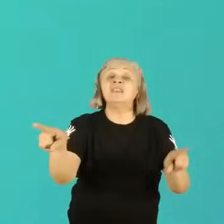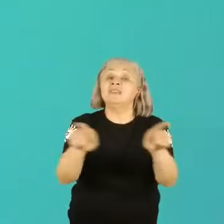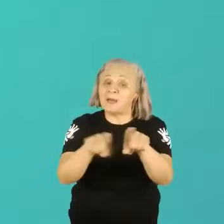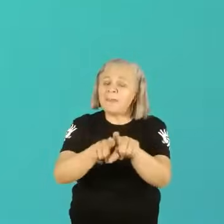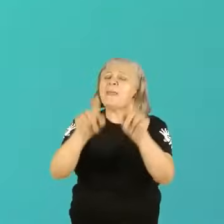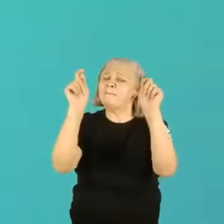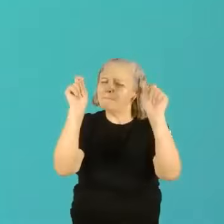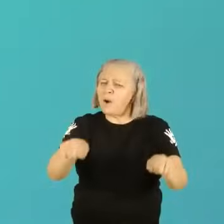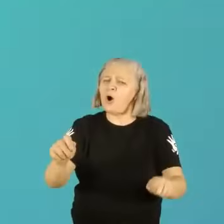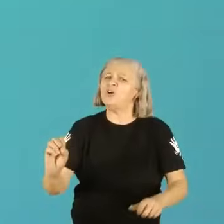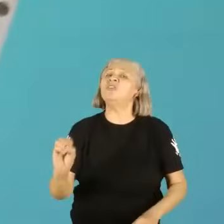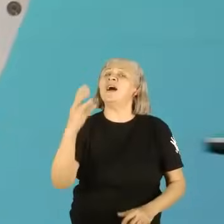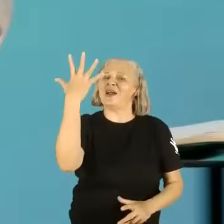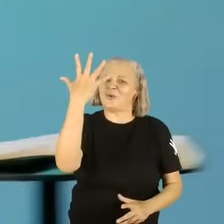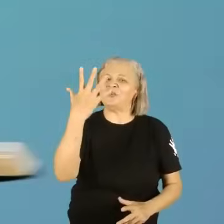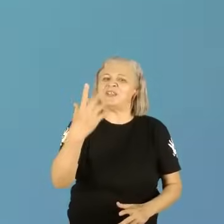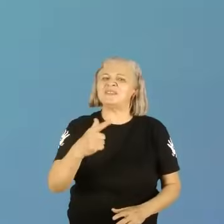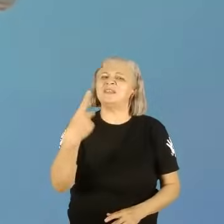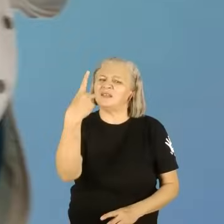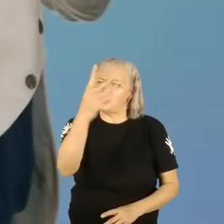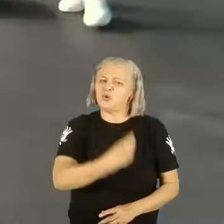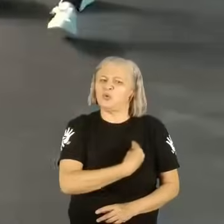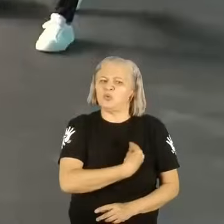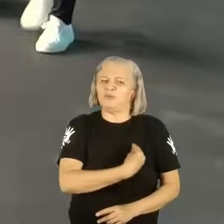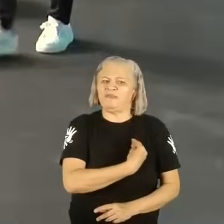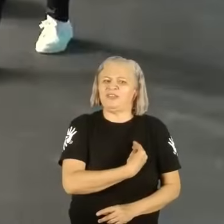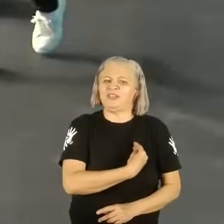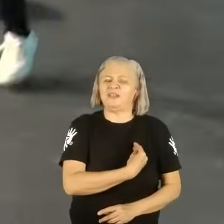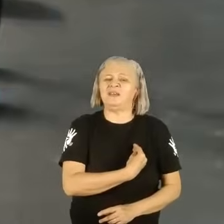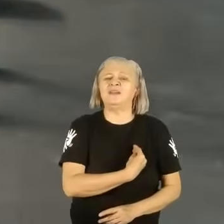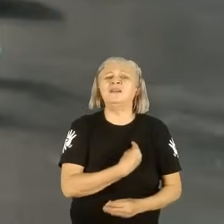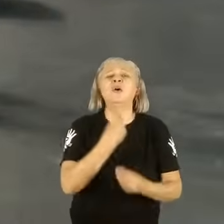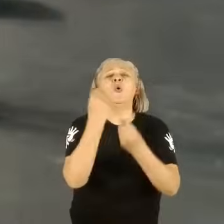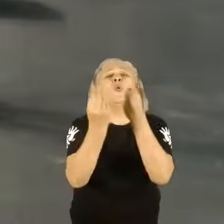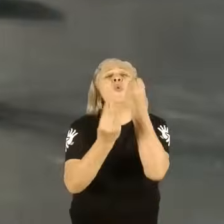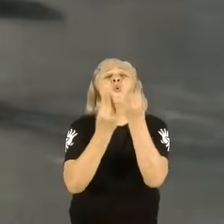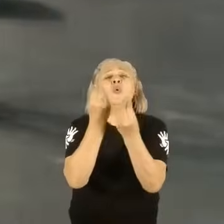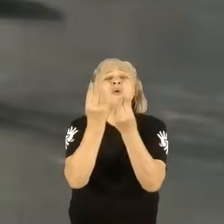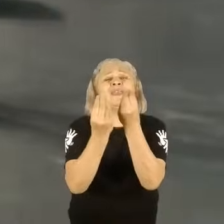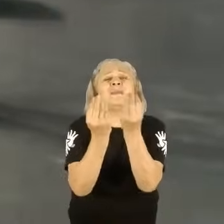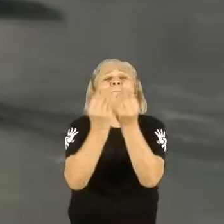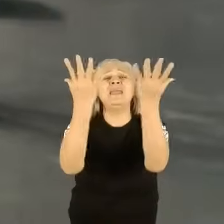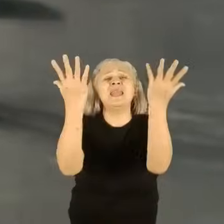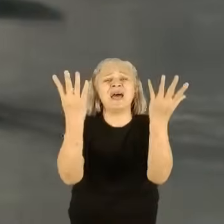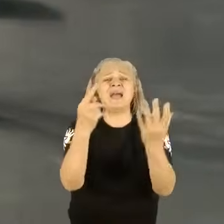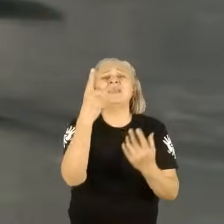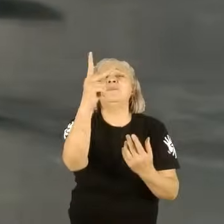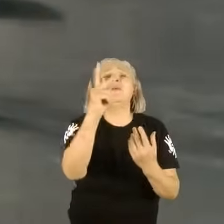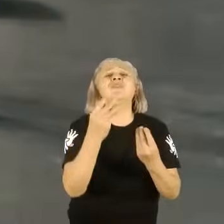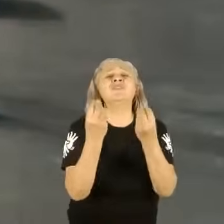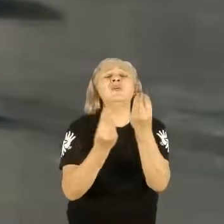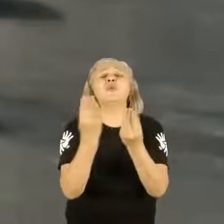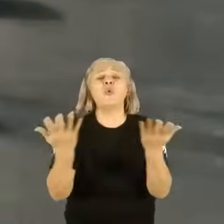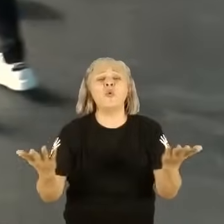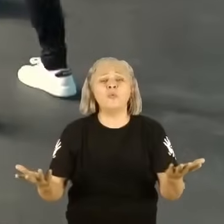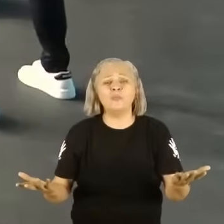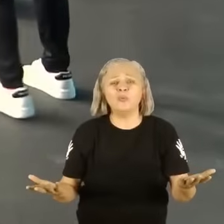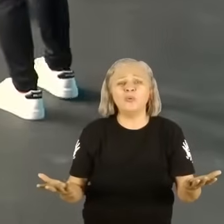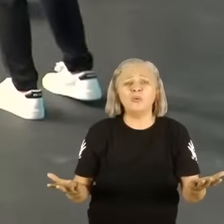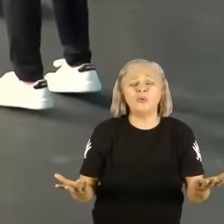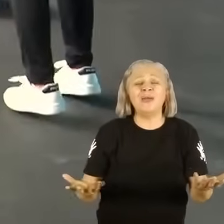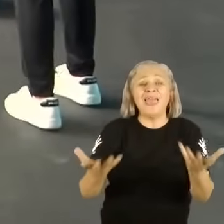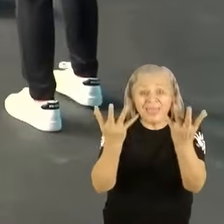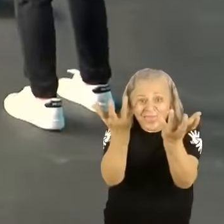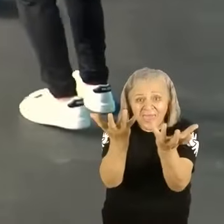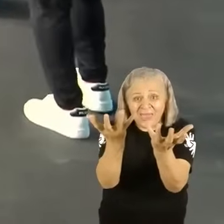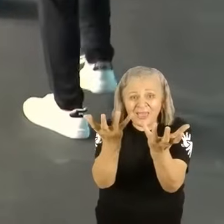sua vida. O que é que está te impedindo de receber o teu milagre? De acabar com o seu sofrimento?